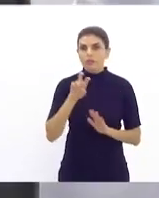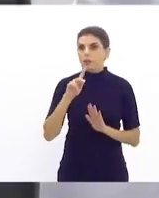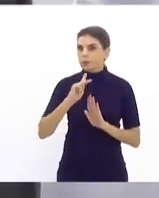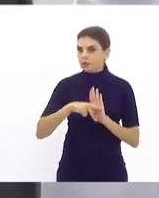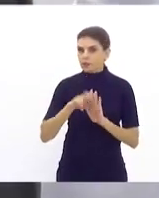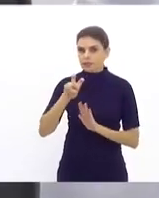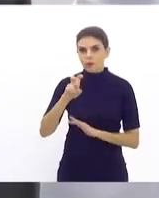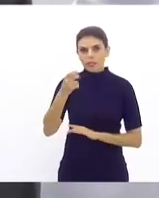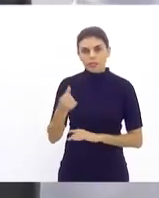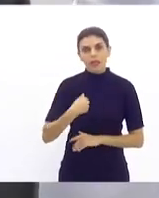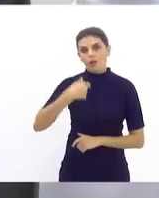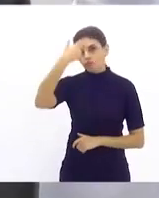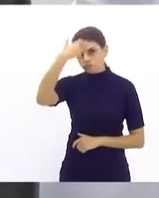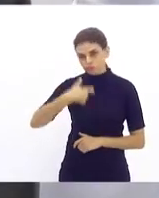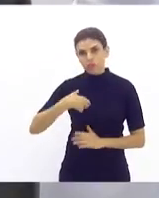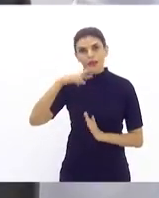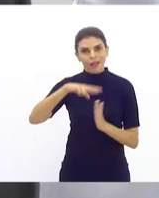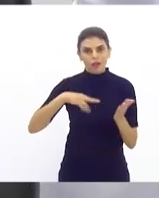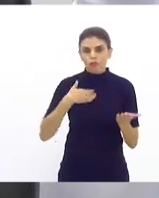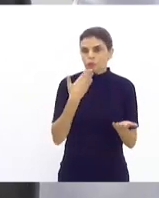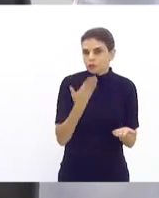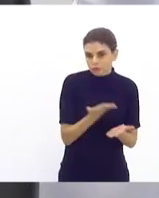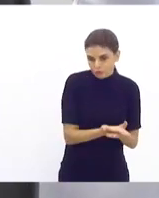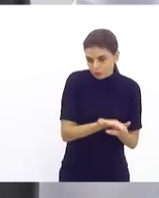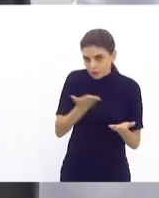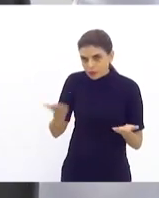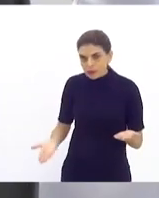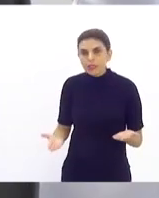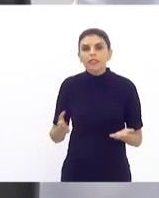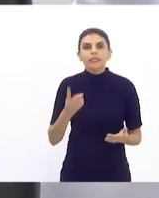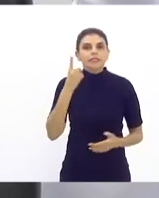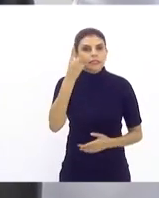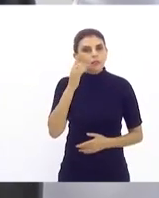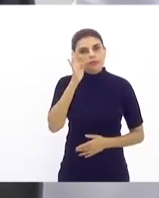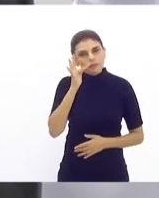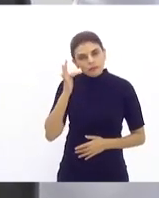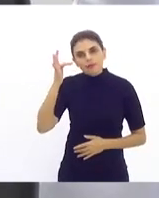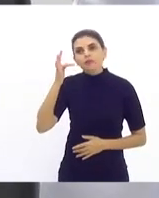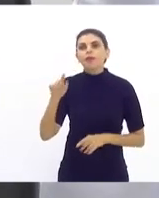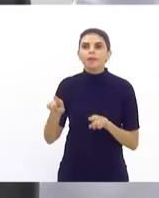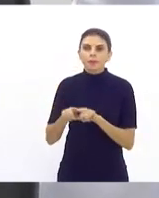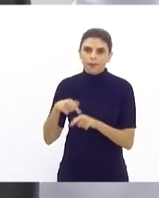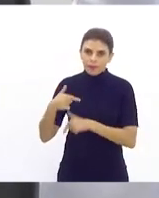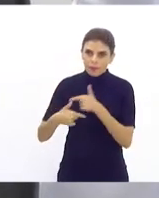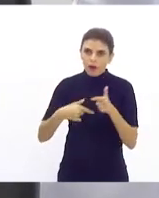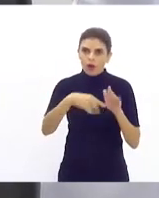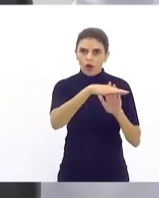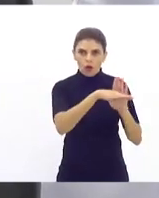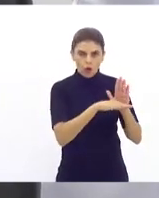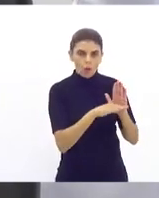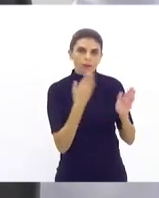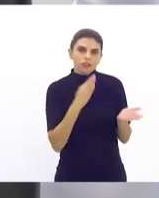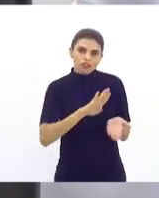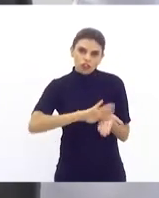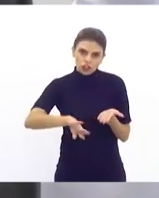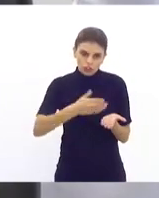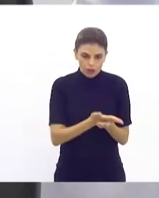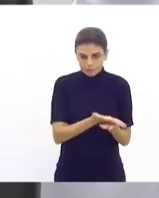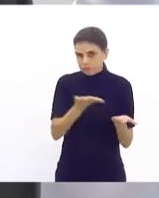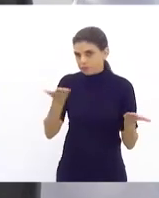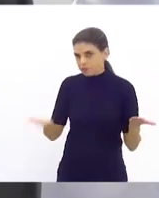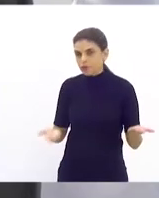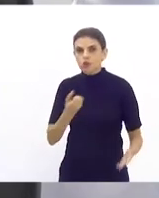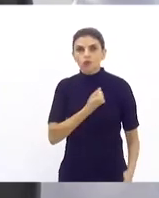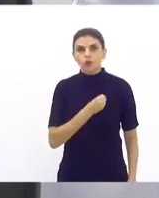da pauta, eu, como relator, vou tirar da pauta, a pedido do deputado Flávio Serafim, está retirado de pauta, chamo os trabalhos à ordem para retirar de pauta o projeto